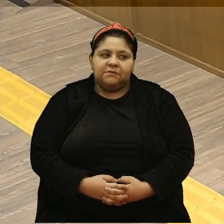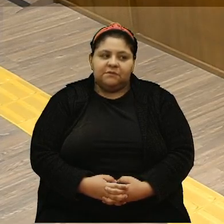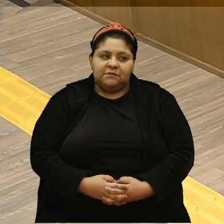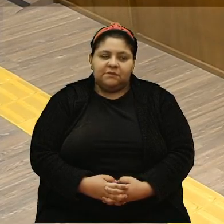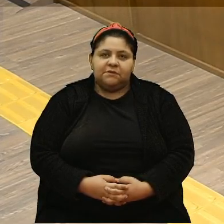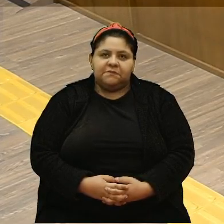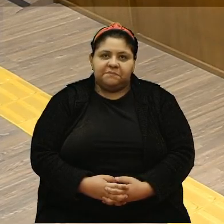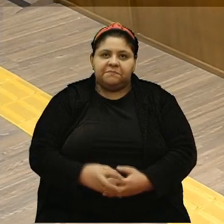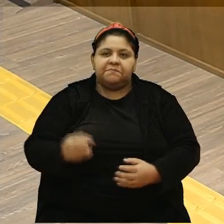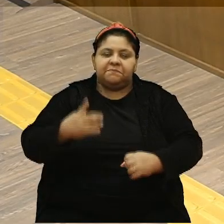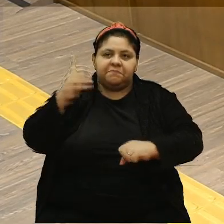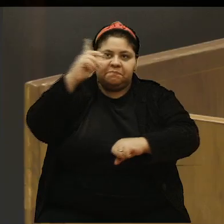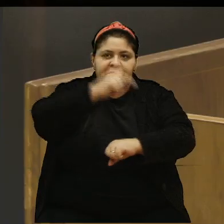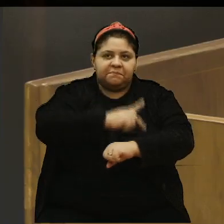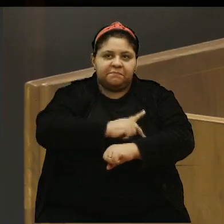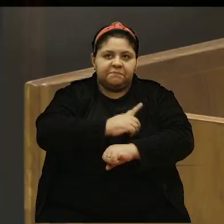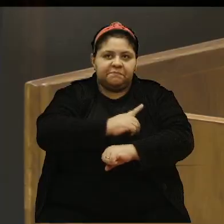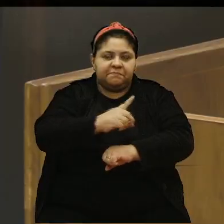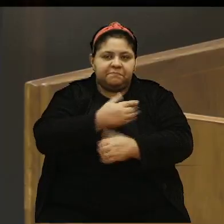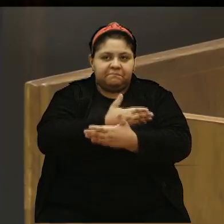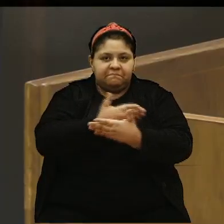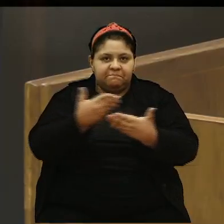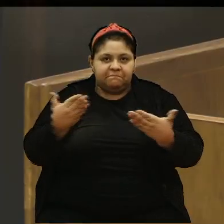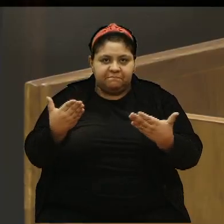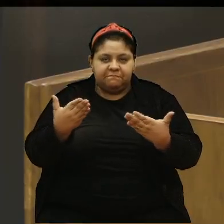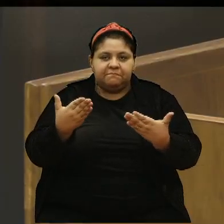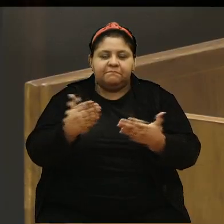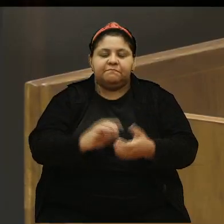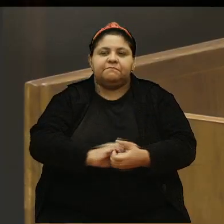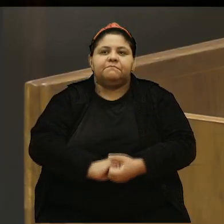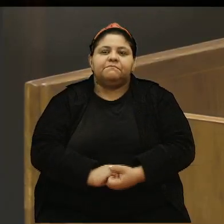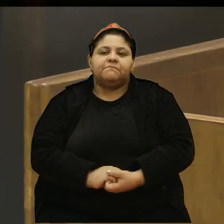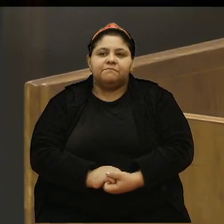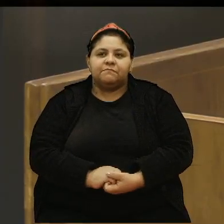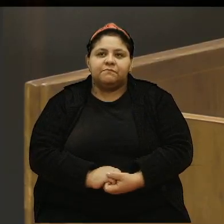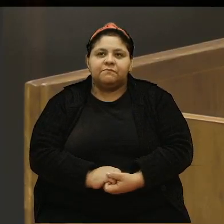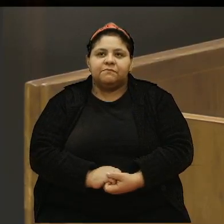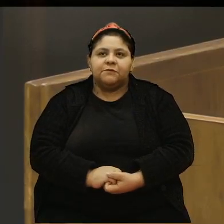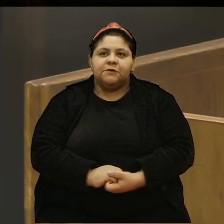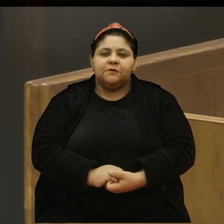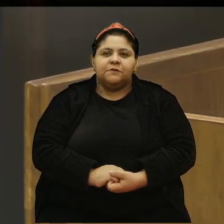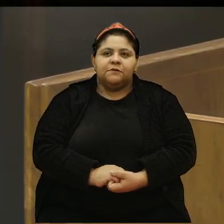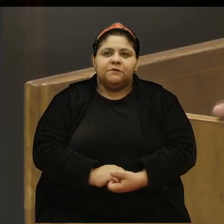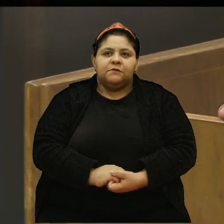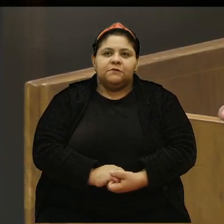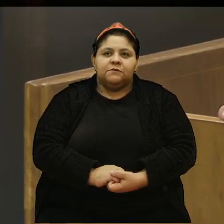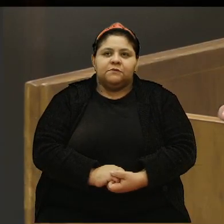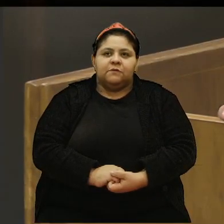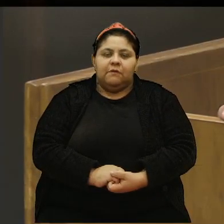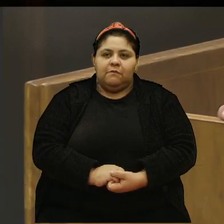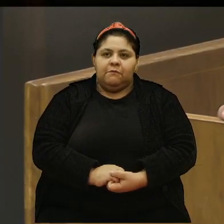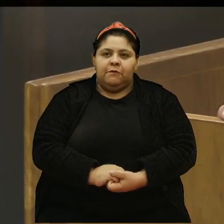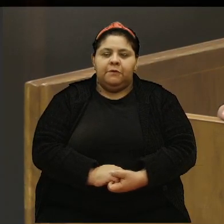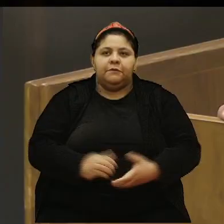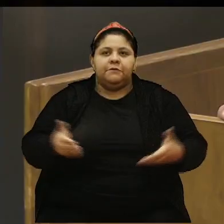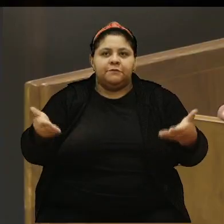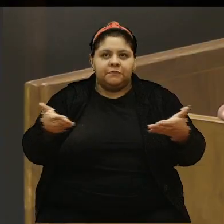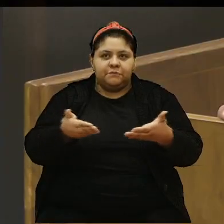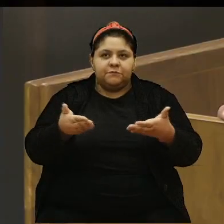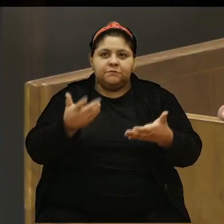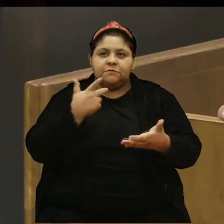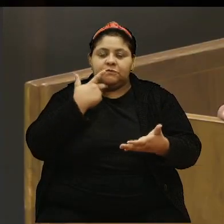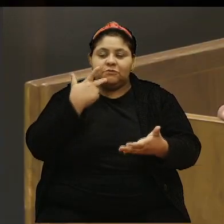Bom dia, presidente. Bom dia, colegas vereadores, vereadoras. Hoje vou